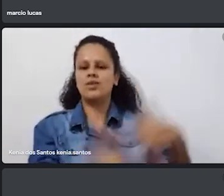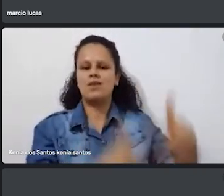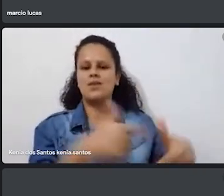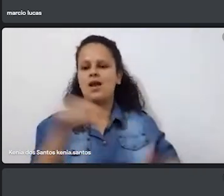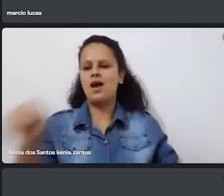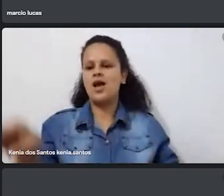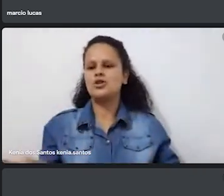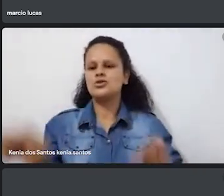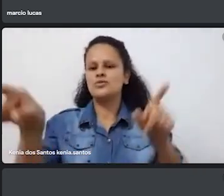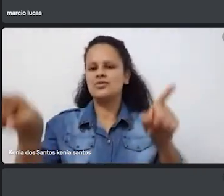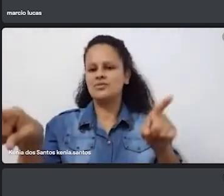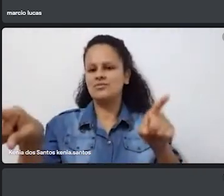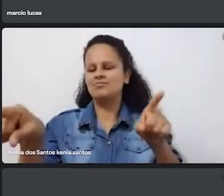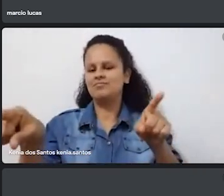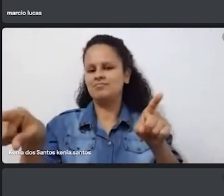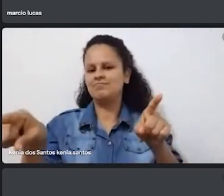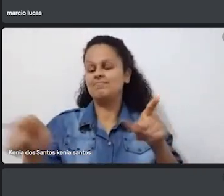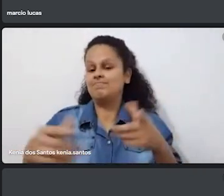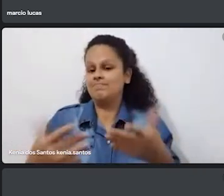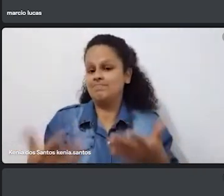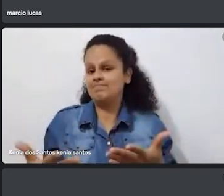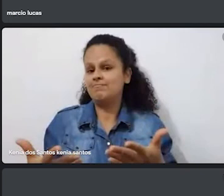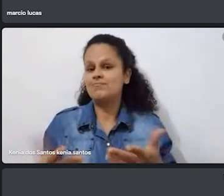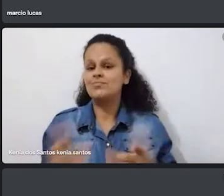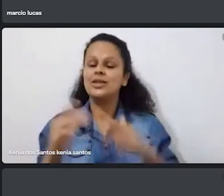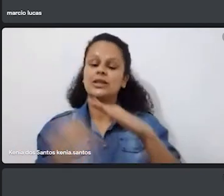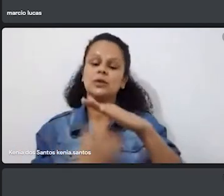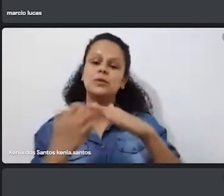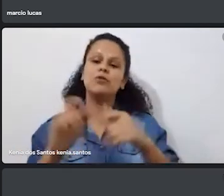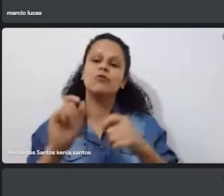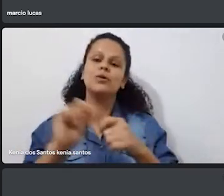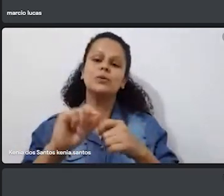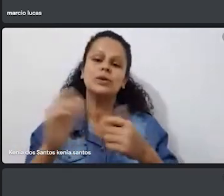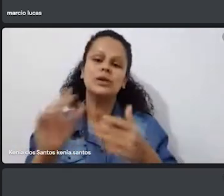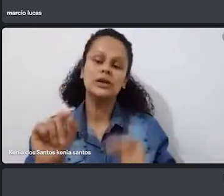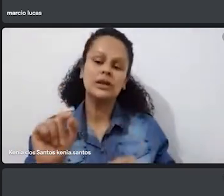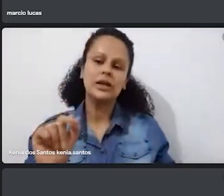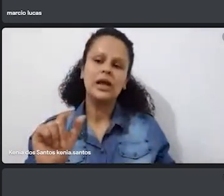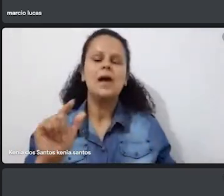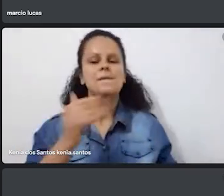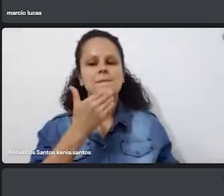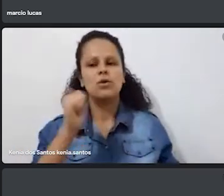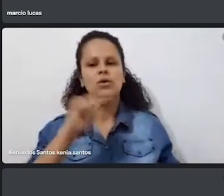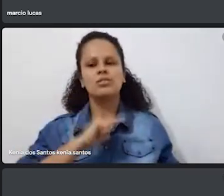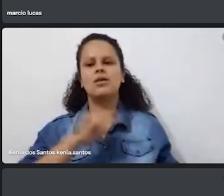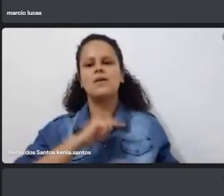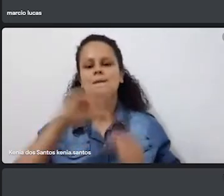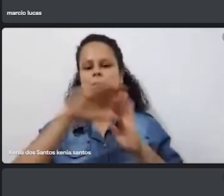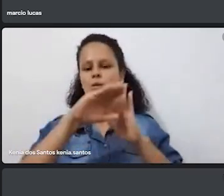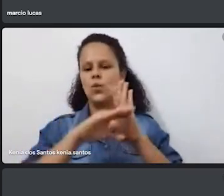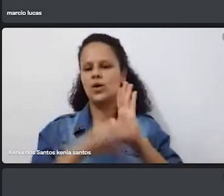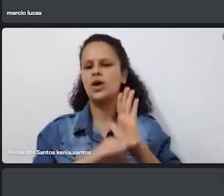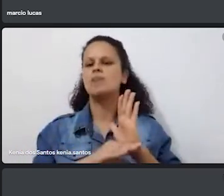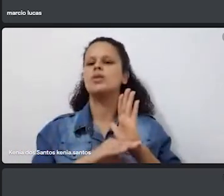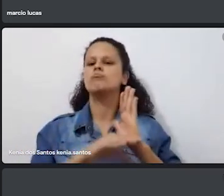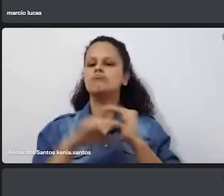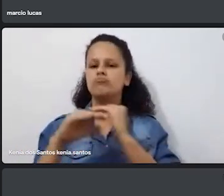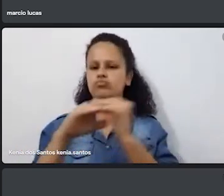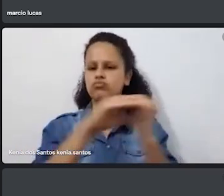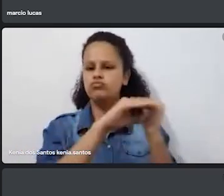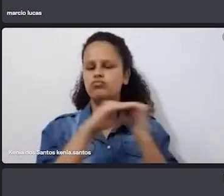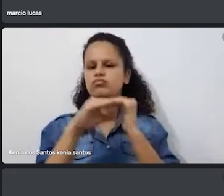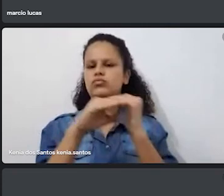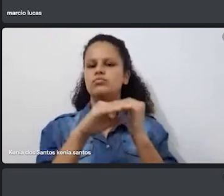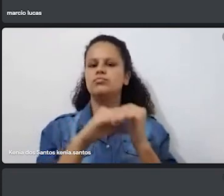trabalhava de outra. Aí, as empresas, o quê? Jogou um programa operacional padrão. A mesma forma que